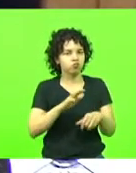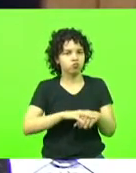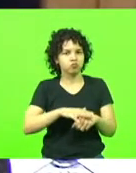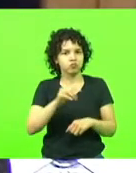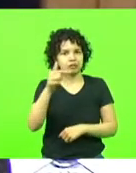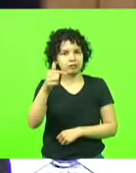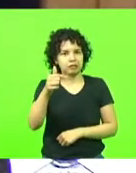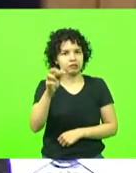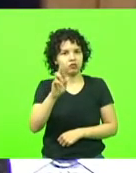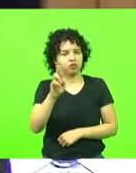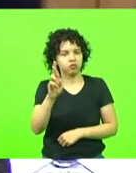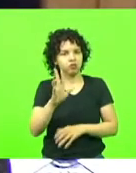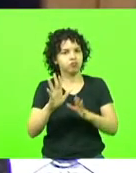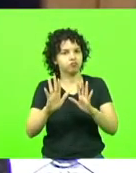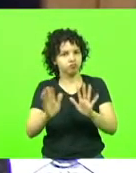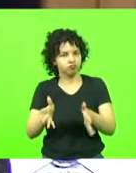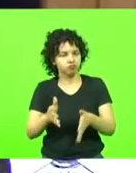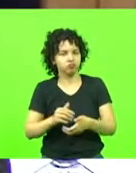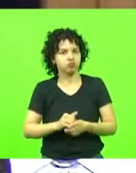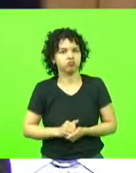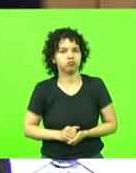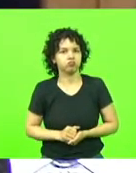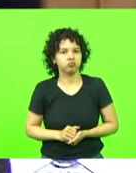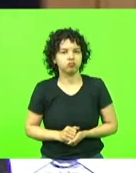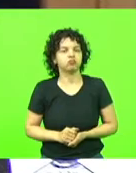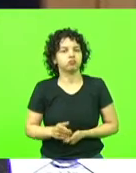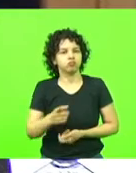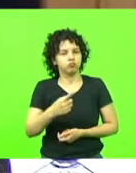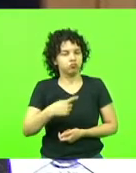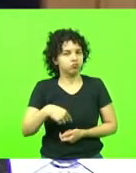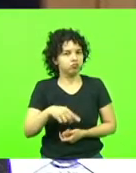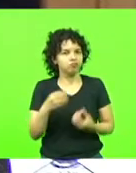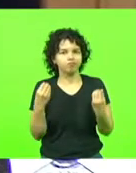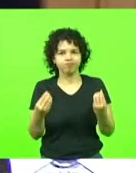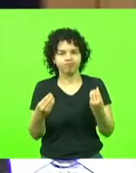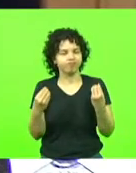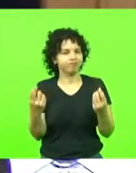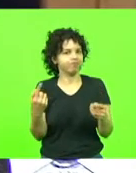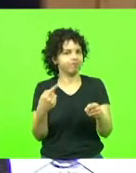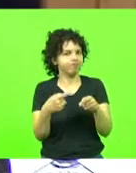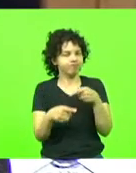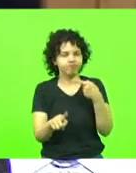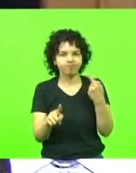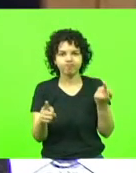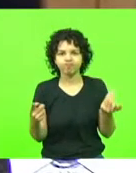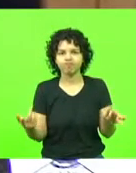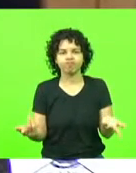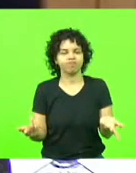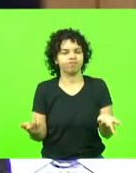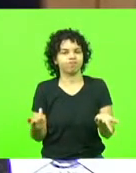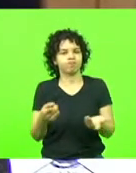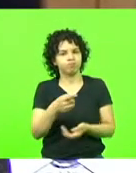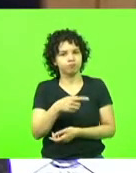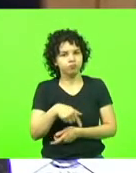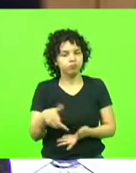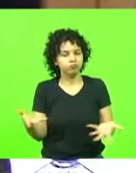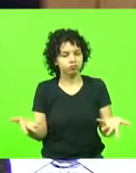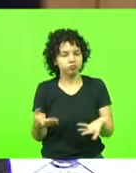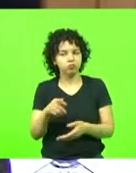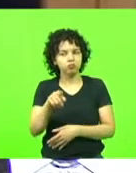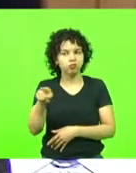R$ 7. Então, realmente é algo fora do comum, do cabimento, do bom senso, e eles estão vivendo no